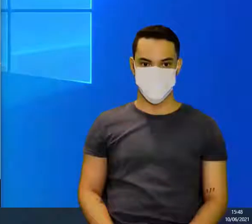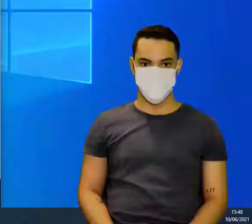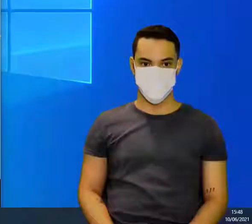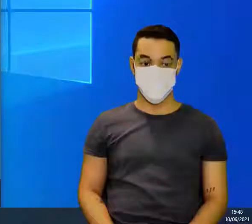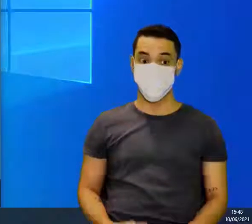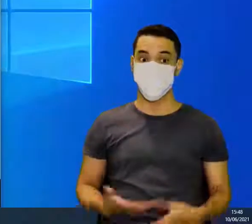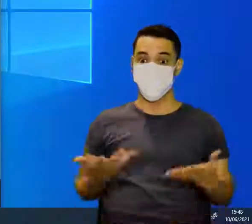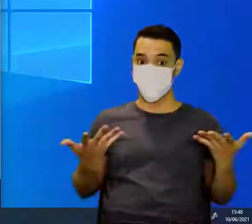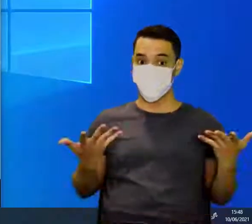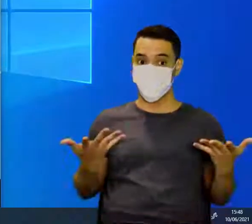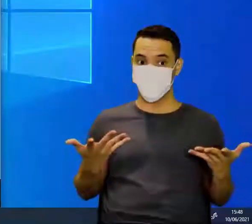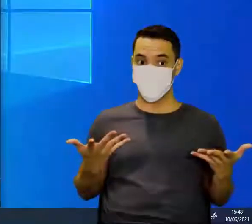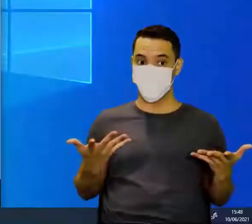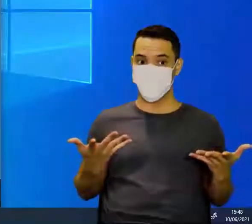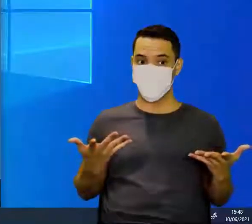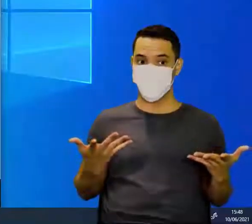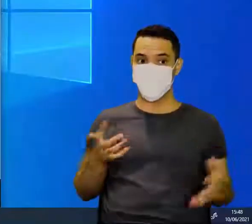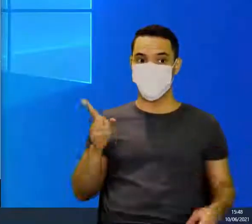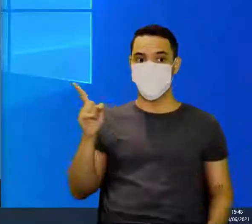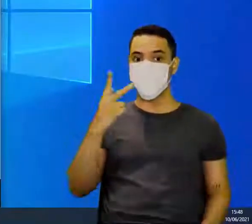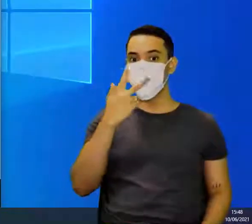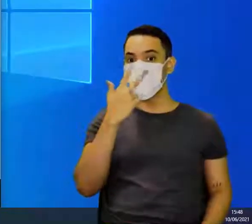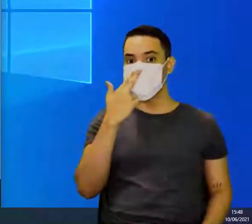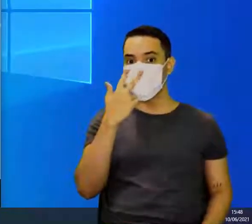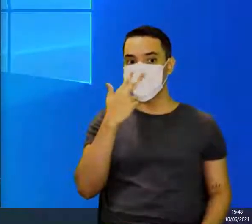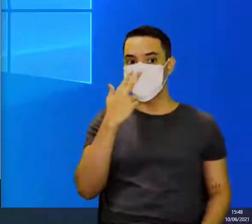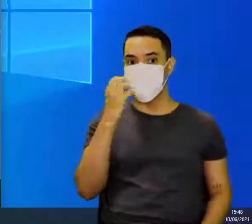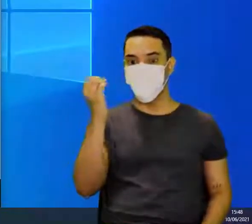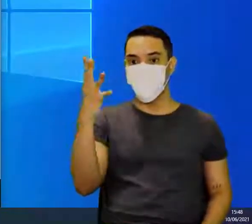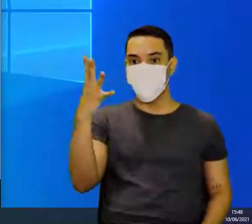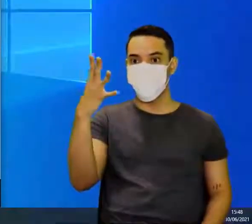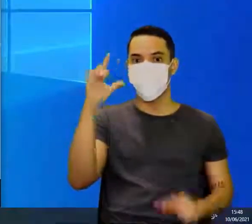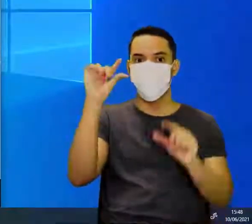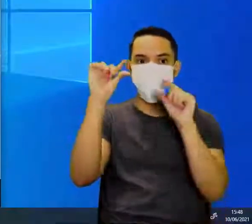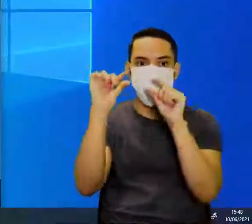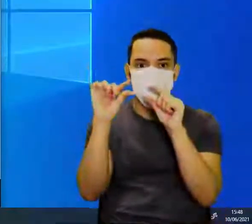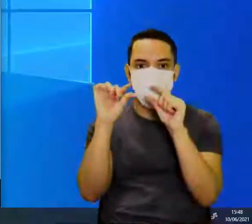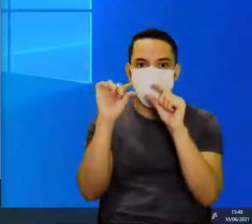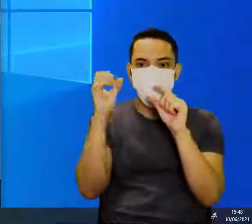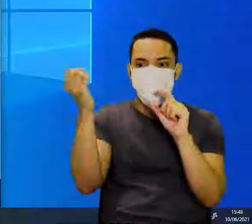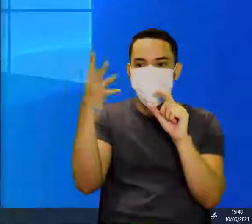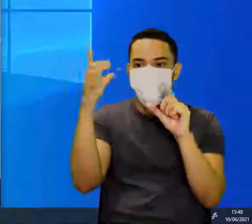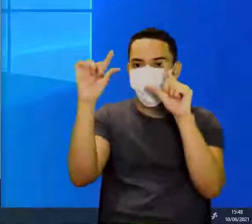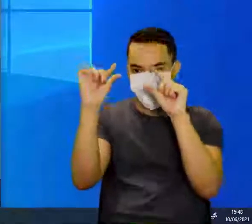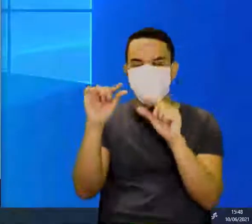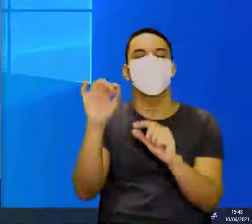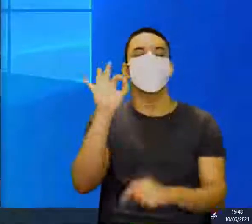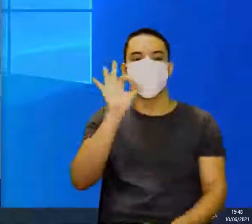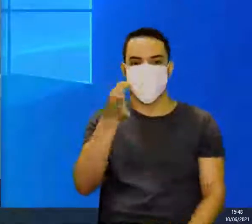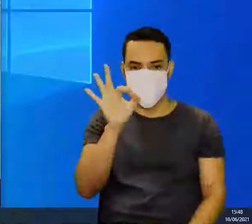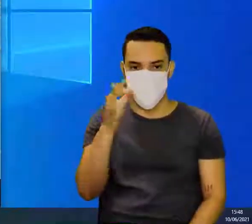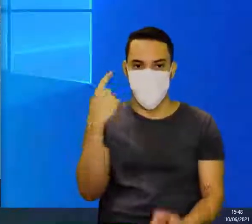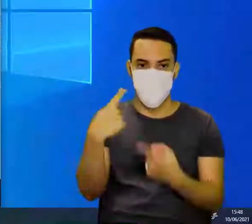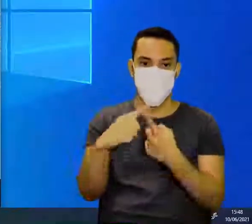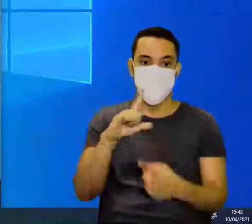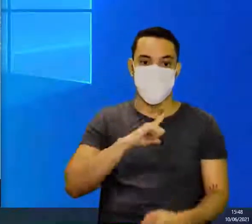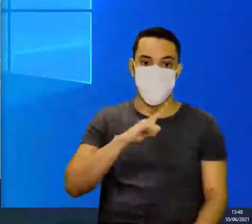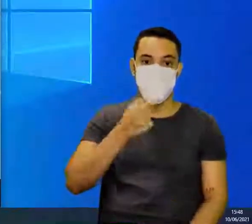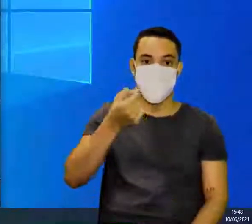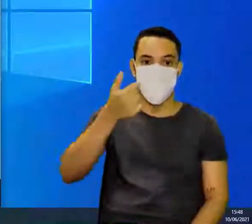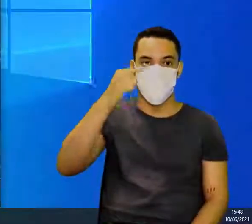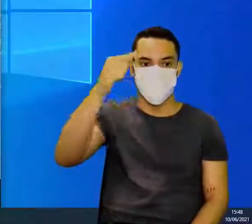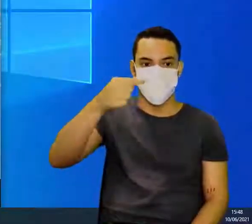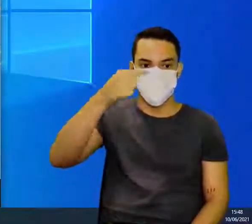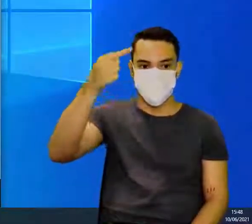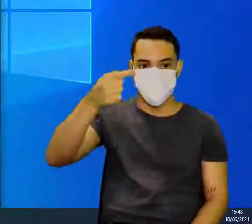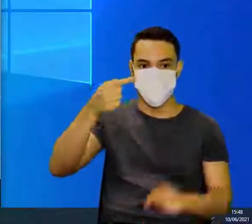Opa, professora, aqui a intensidade do brilho da lâmpada é menor. É, pessoal, porque está relacionado o que aqui a nossa